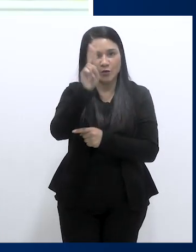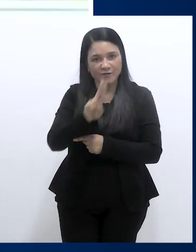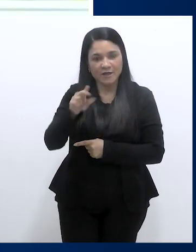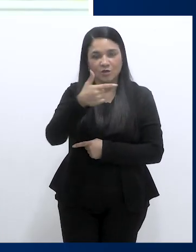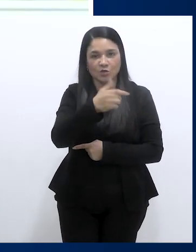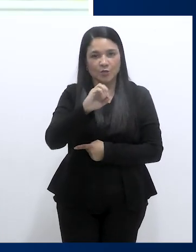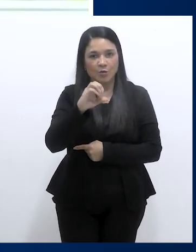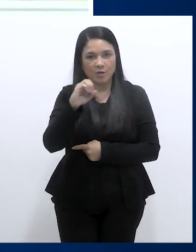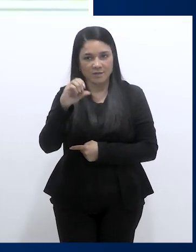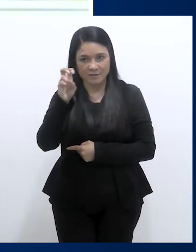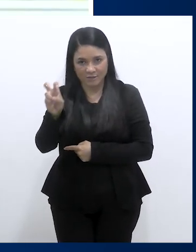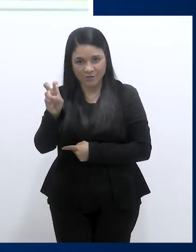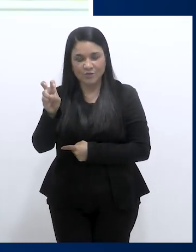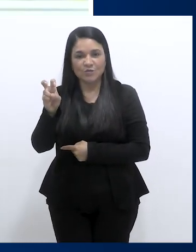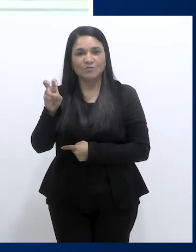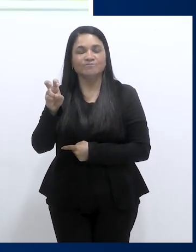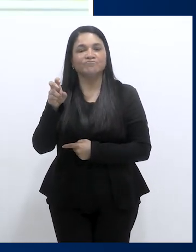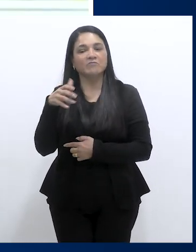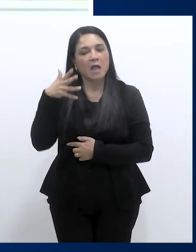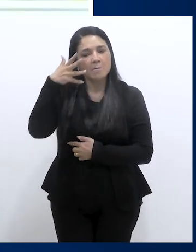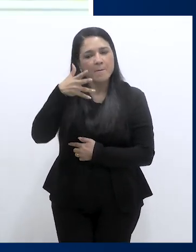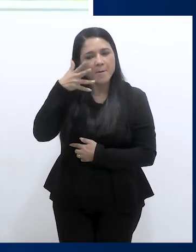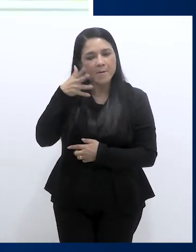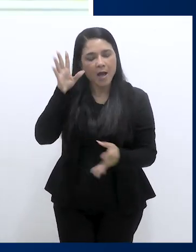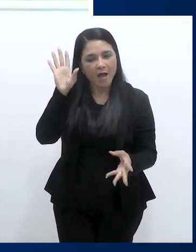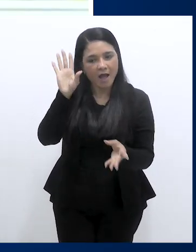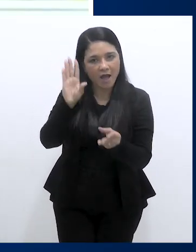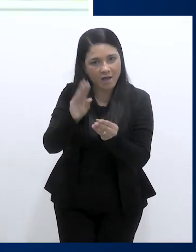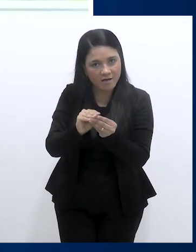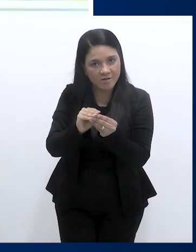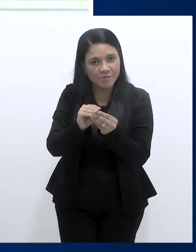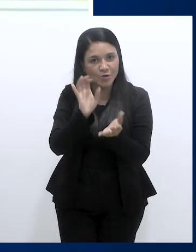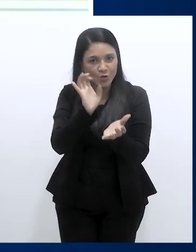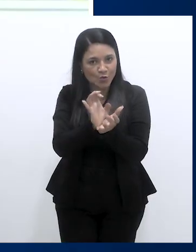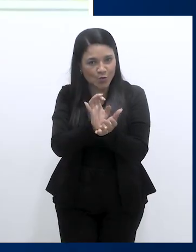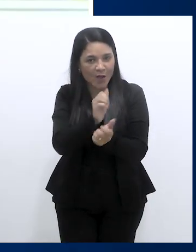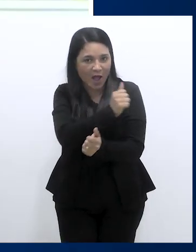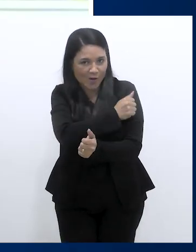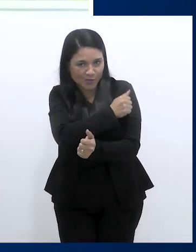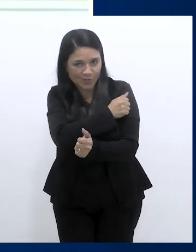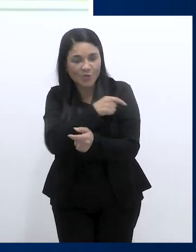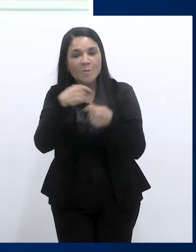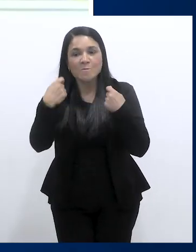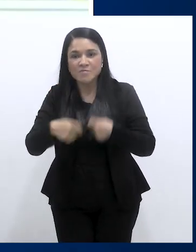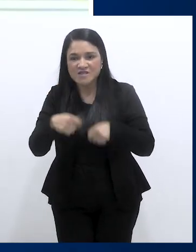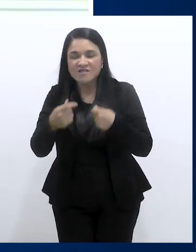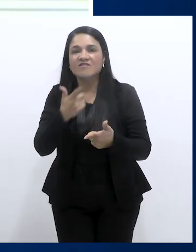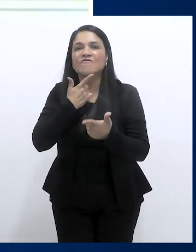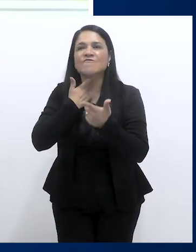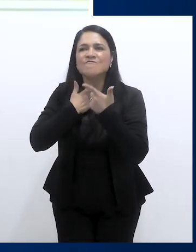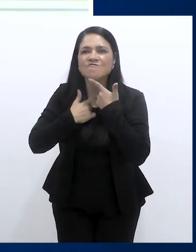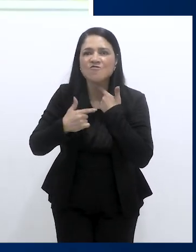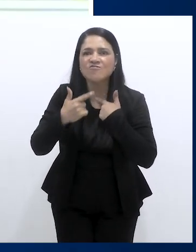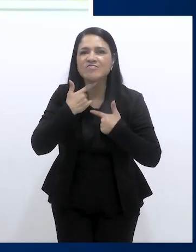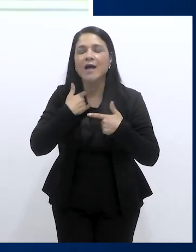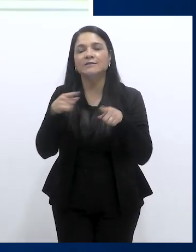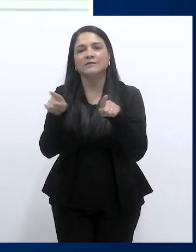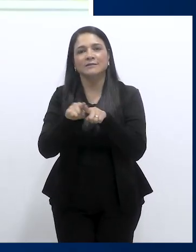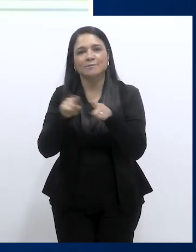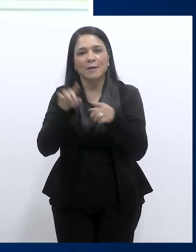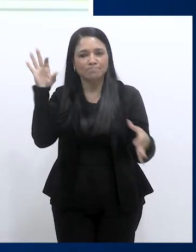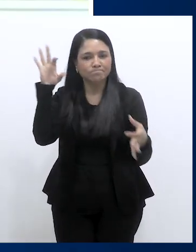E ele encerra o discurso dele dizendo que eles precisavam ter fome e precisavam ser um